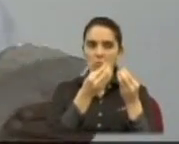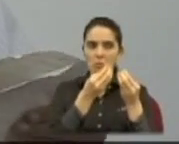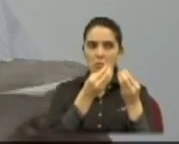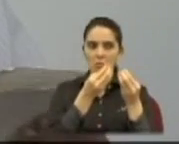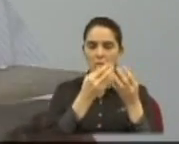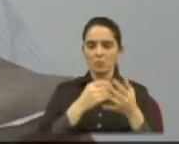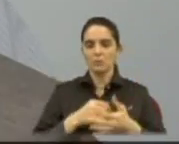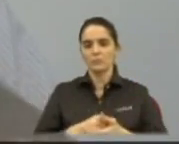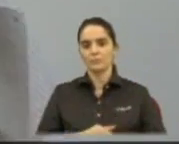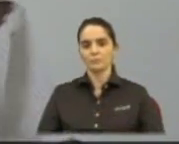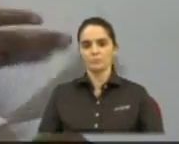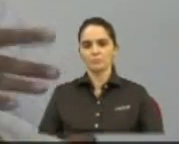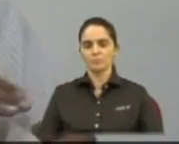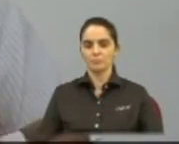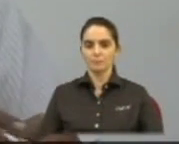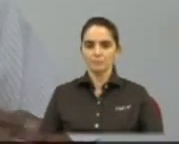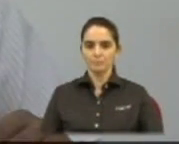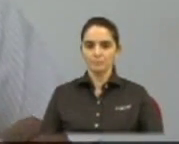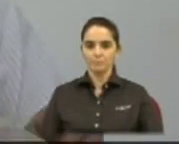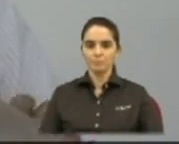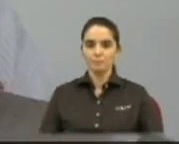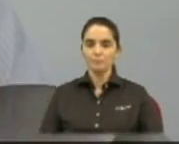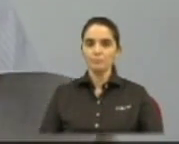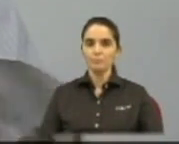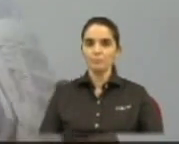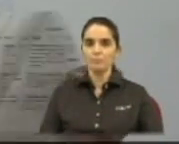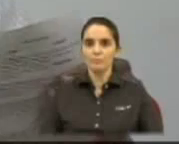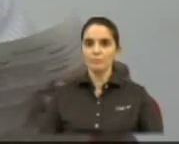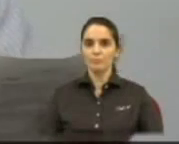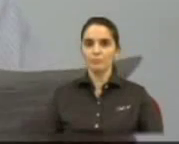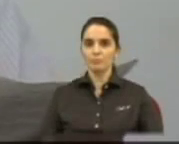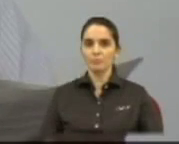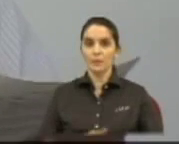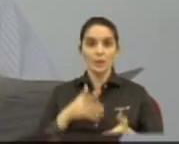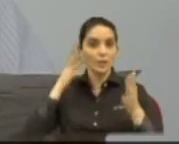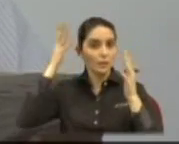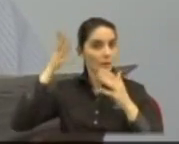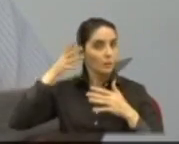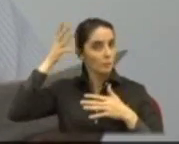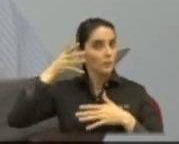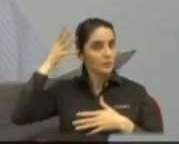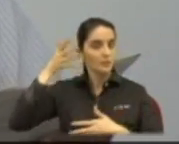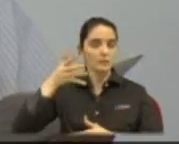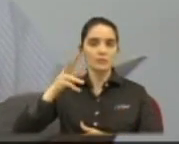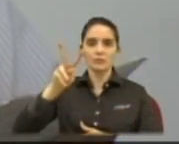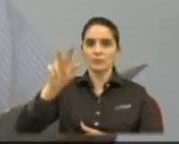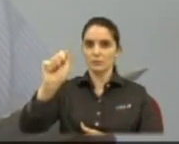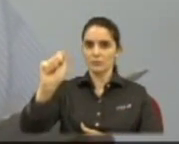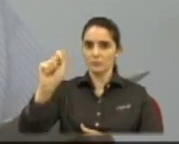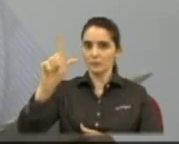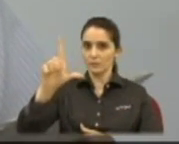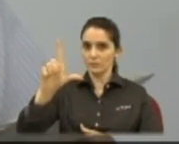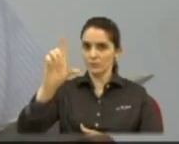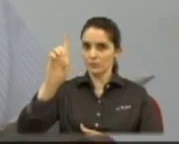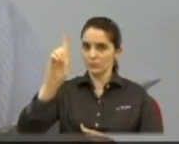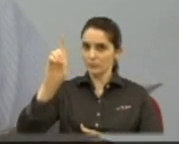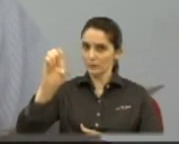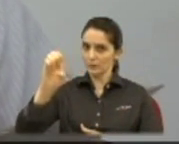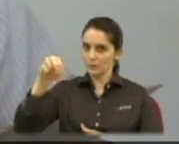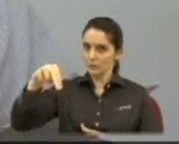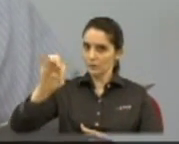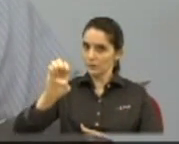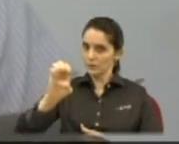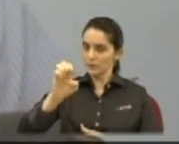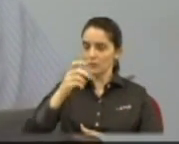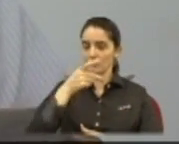se livra disso, né? E aí a palestrante, né, a Valdene, né, ela diz o